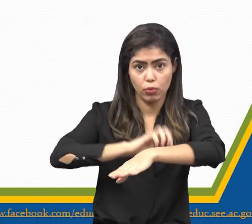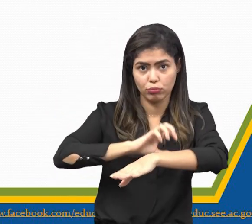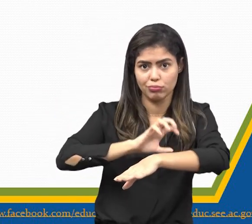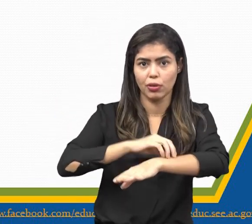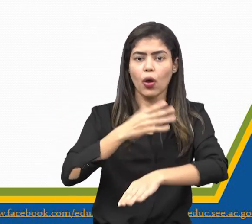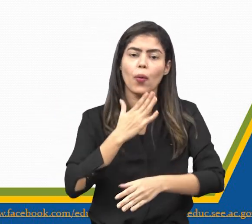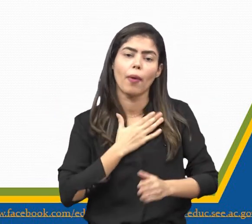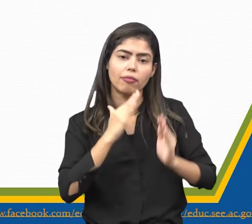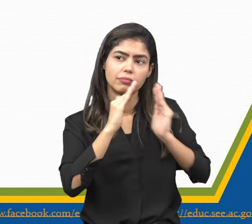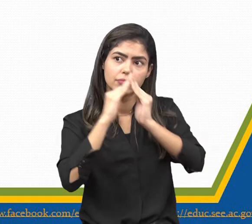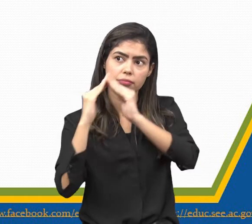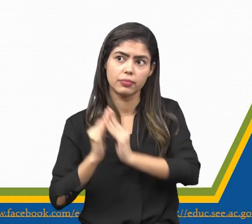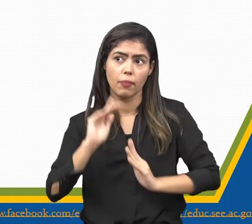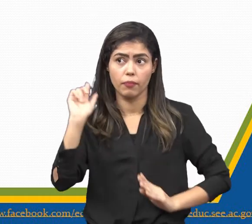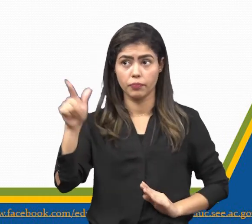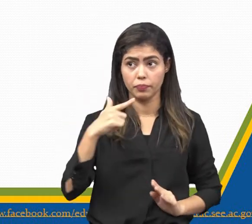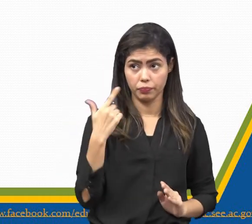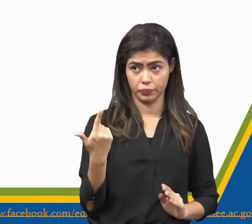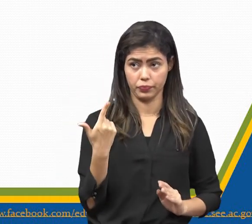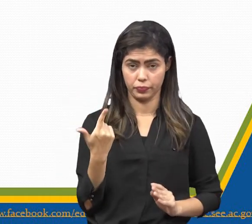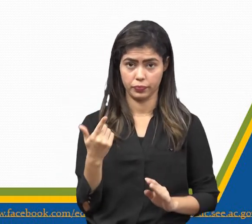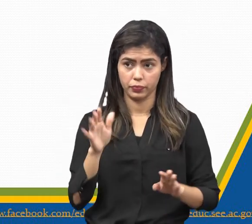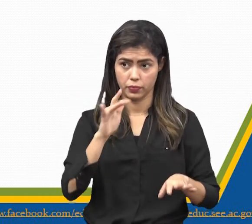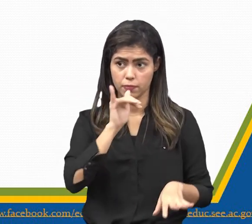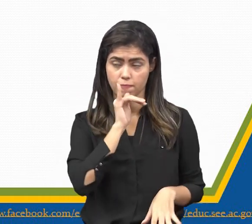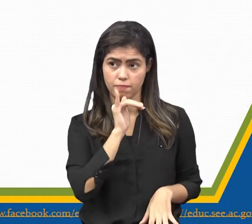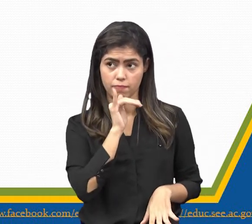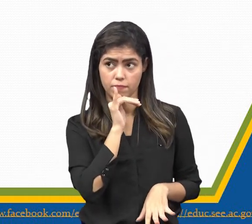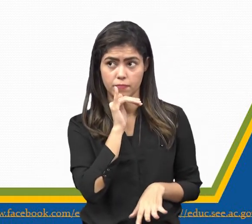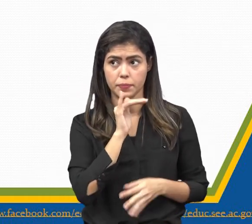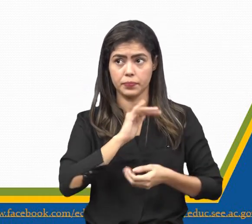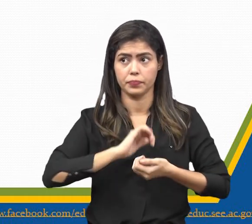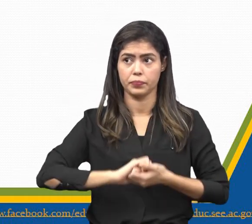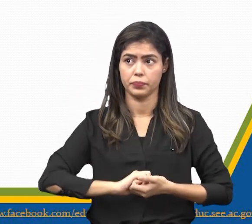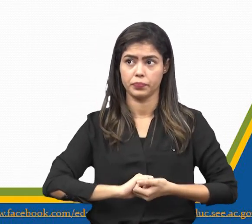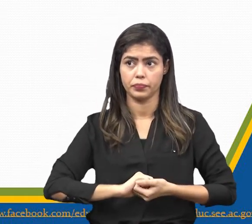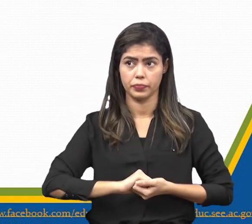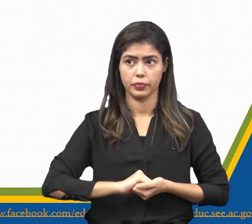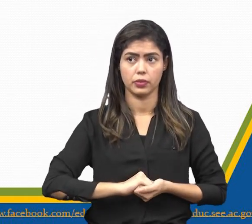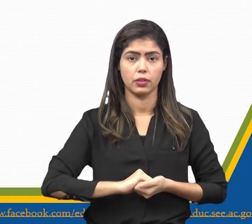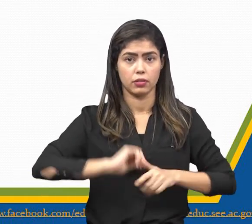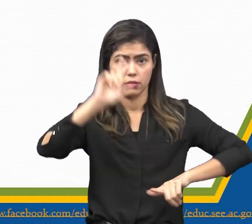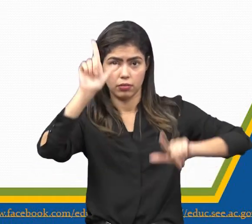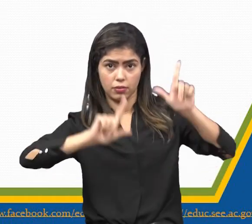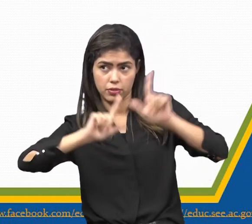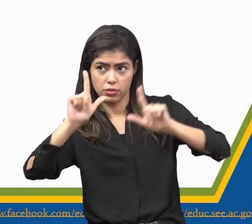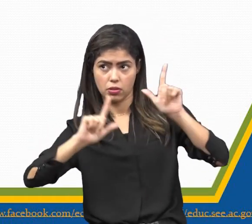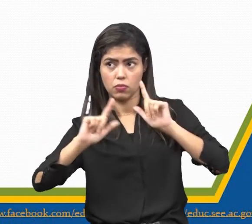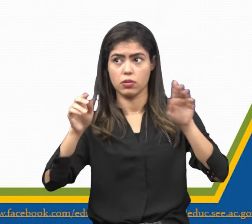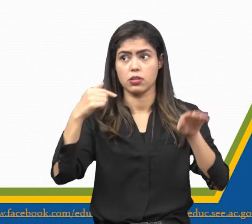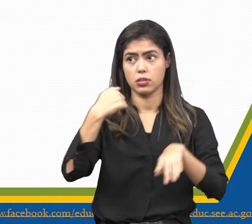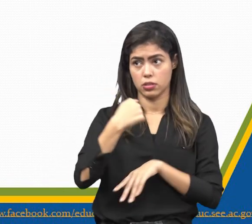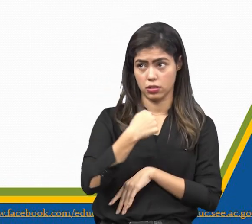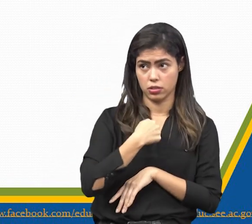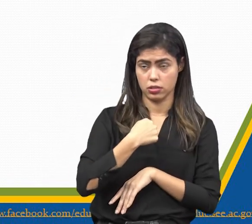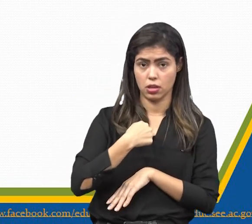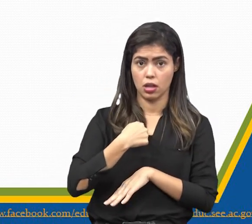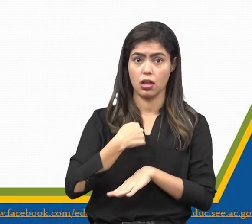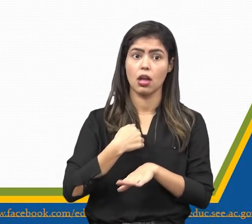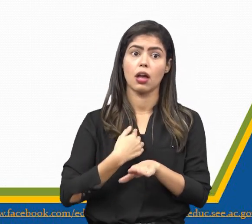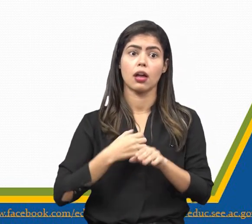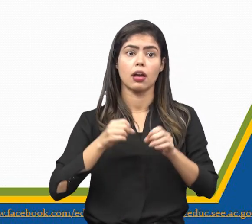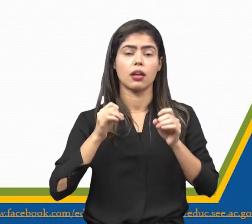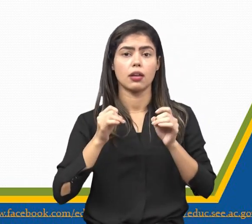olha, mais um exemplo aqui. This is the TV that is on sale. Essa é a televisão que